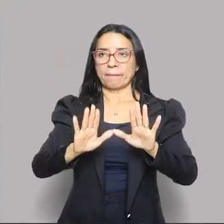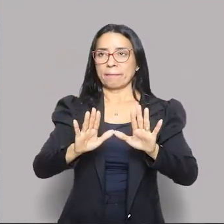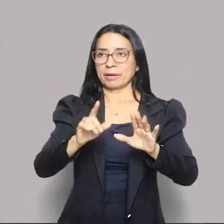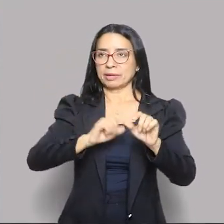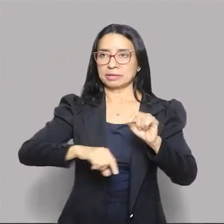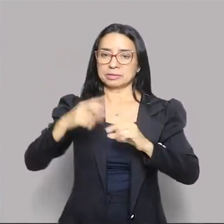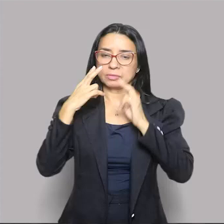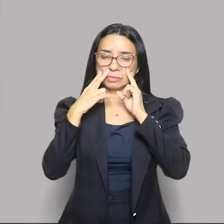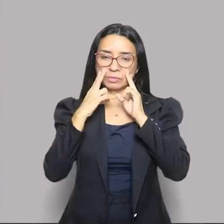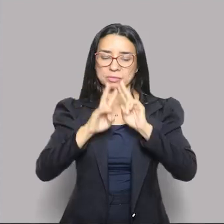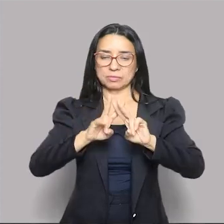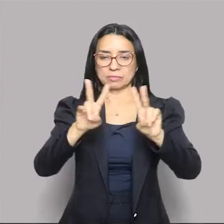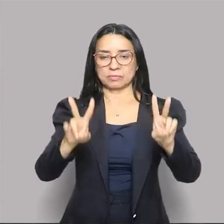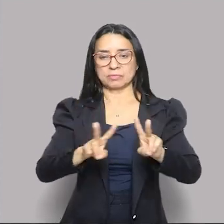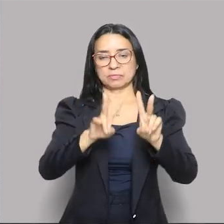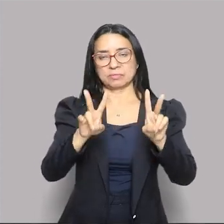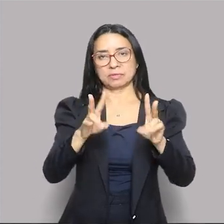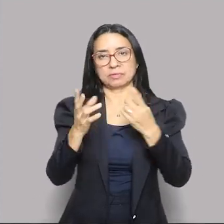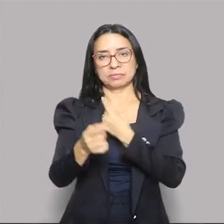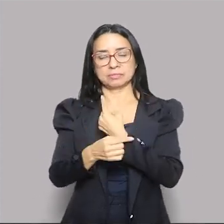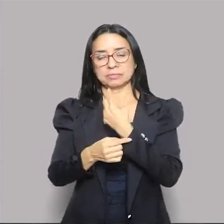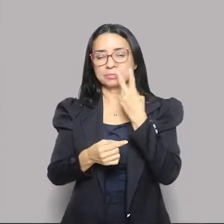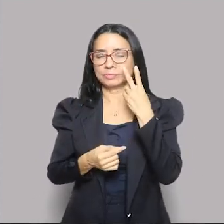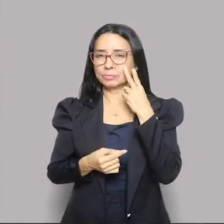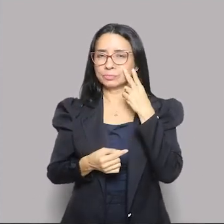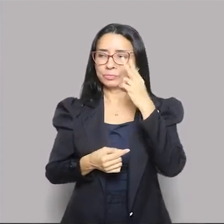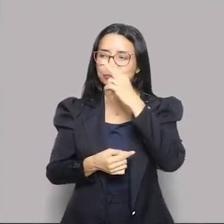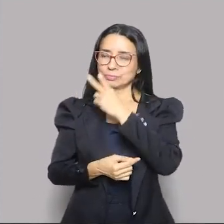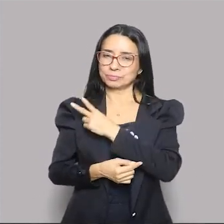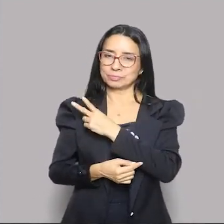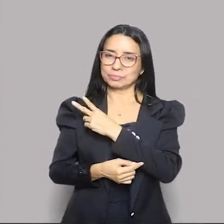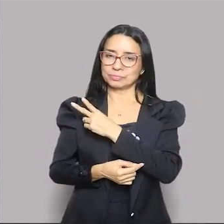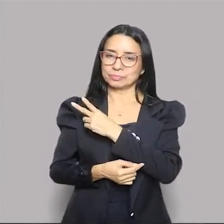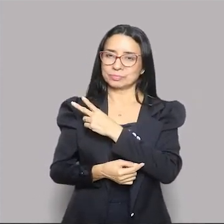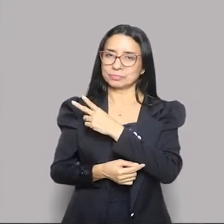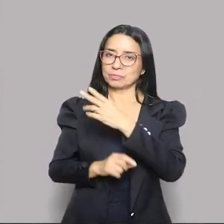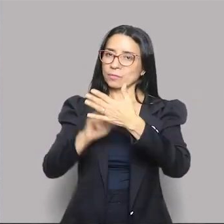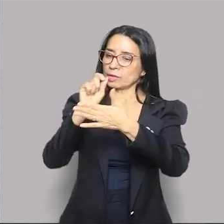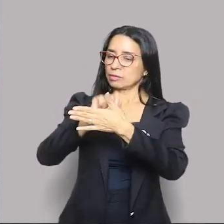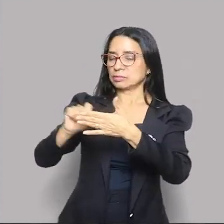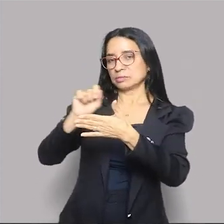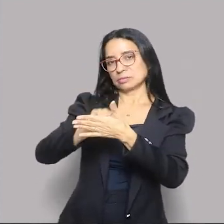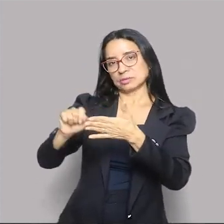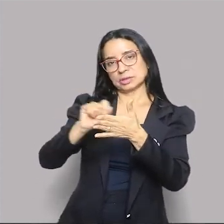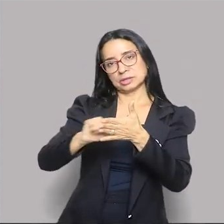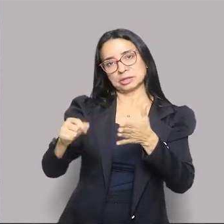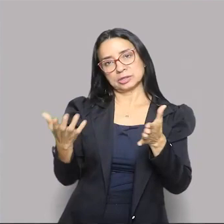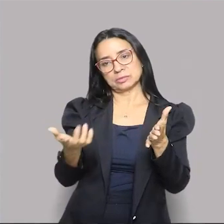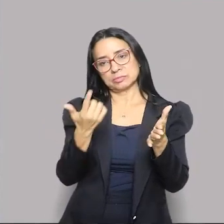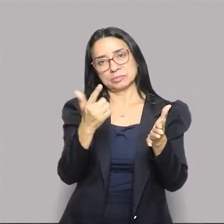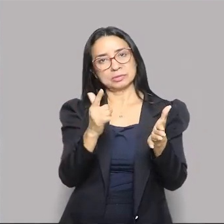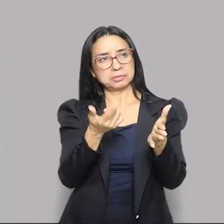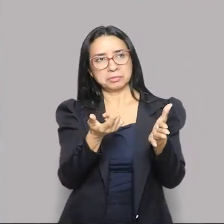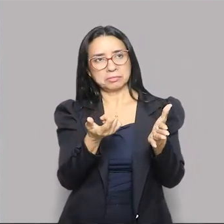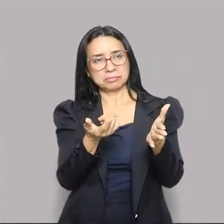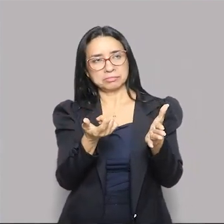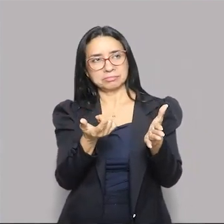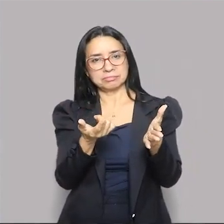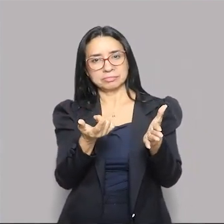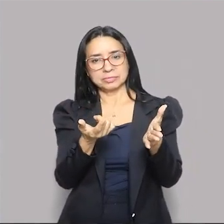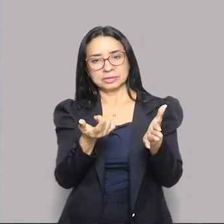você olha, a gente vai já mostrar um modelo, na hora que você olhar isso, né, escrito, você nem tem a impressão de que isso